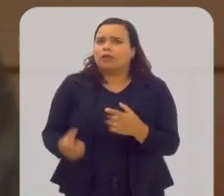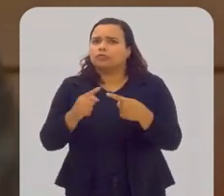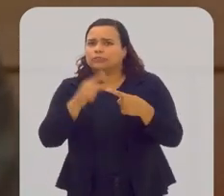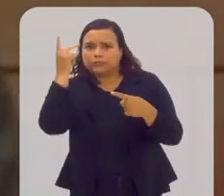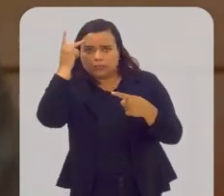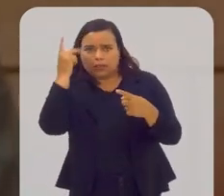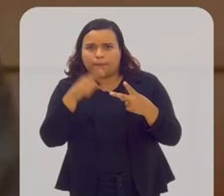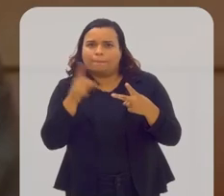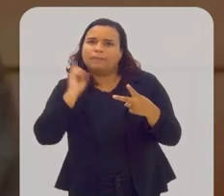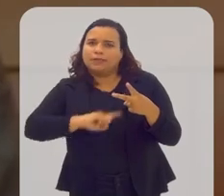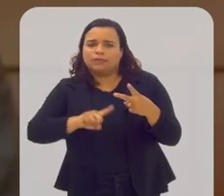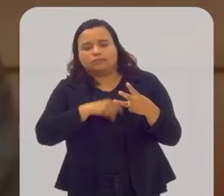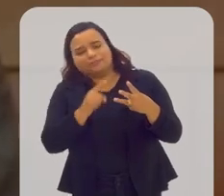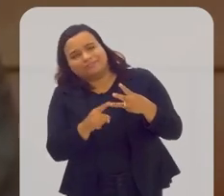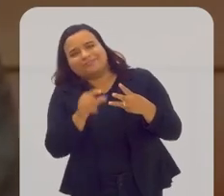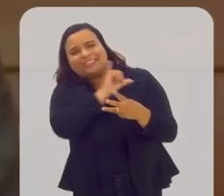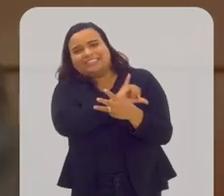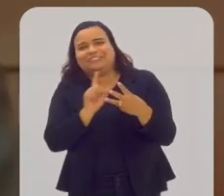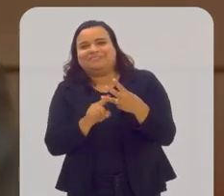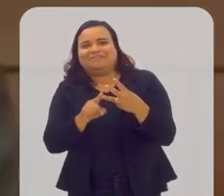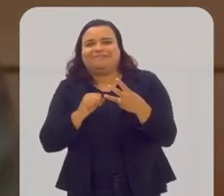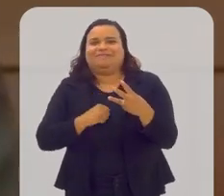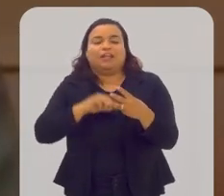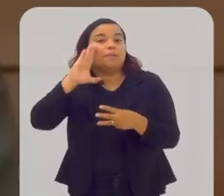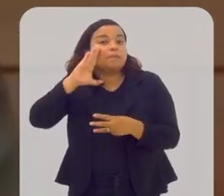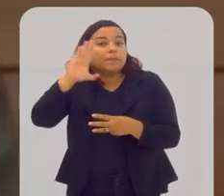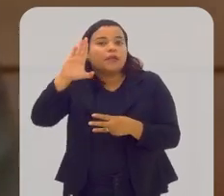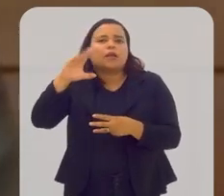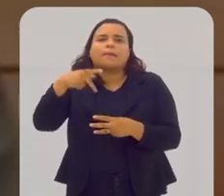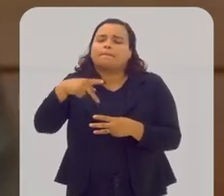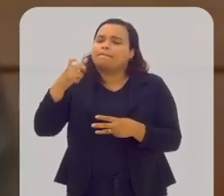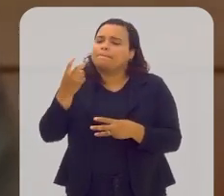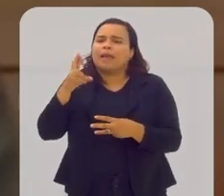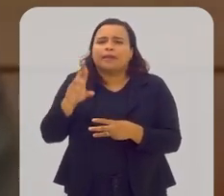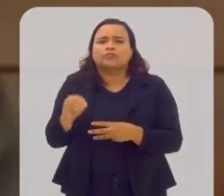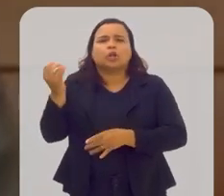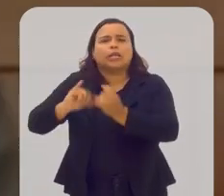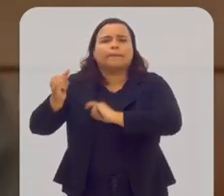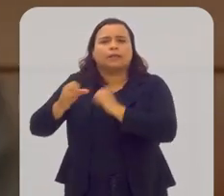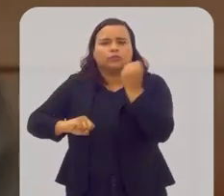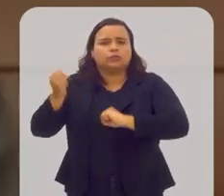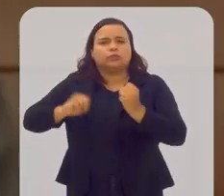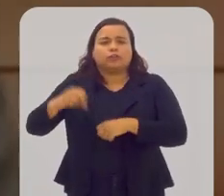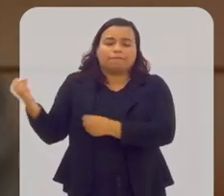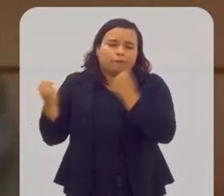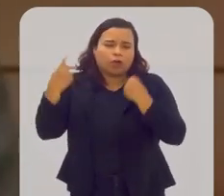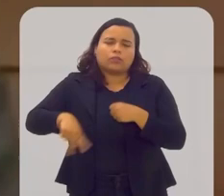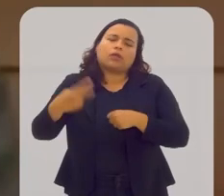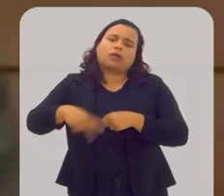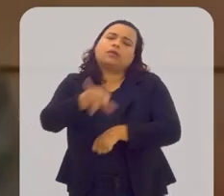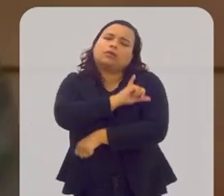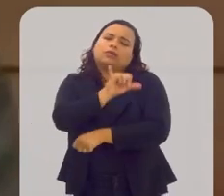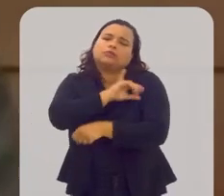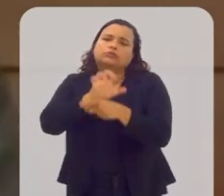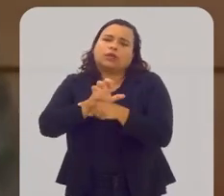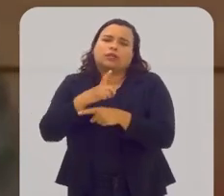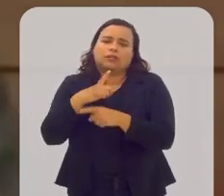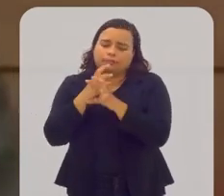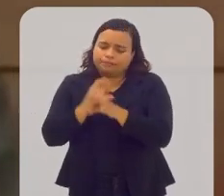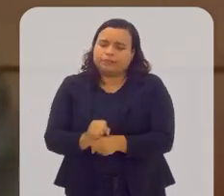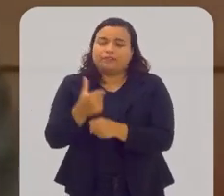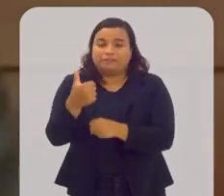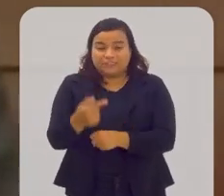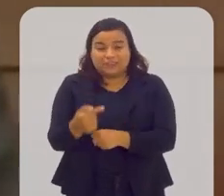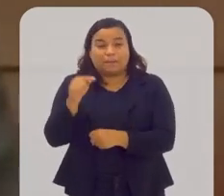para São Paulo e Minas Gerais. A indústria química, principalmente a indústria petroquímica, ela é muito forte no estado do Rio de Janeiro. Então, hoje a gente conta com